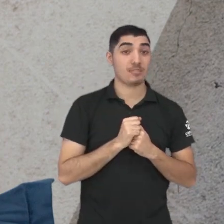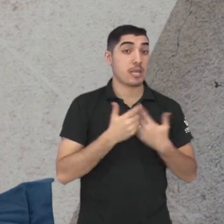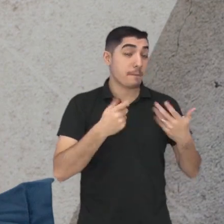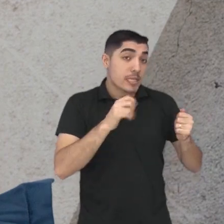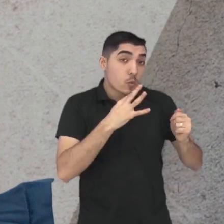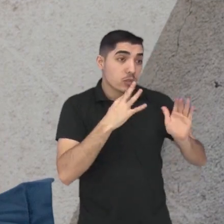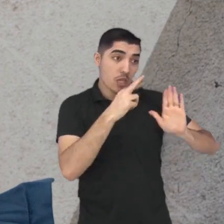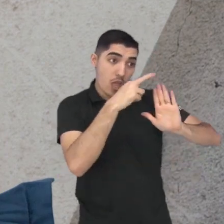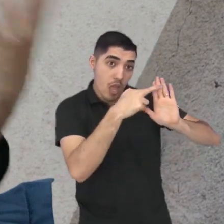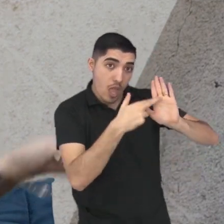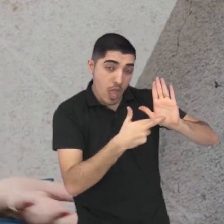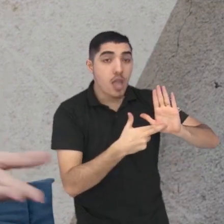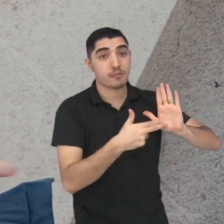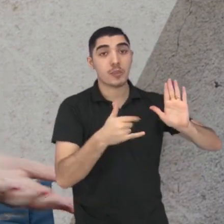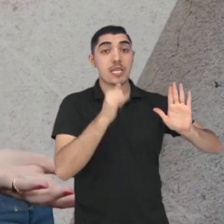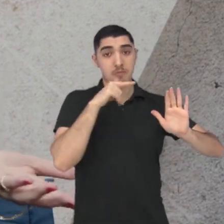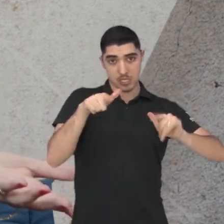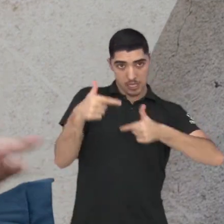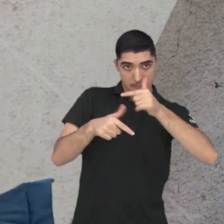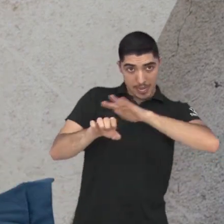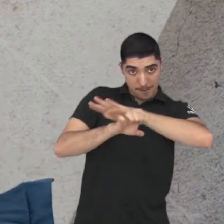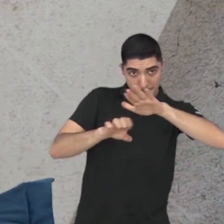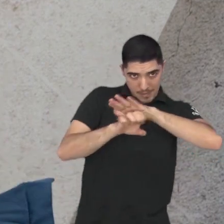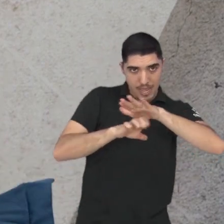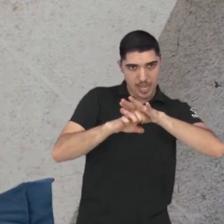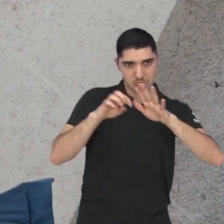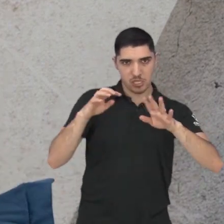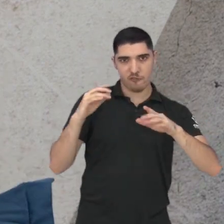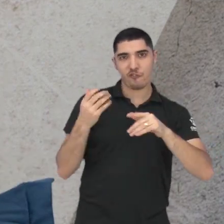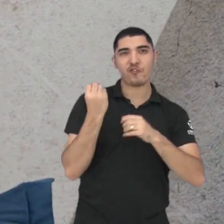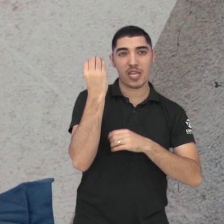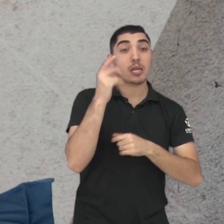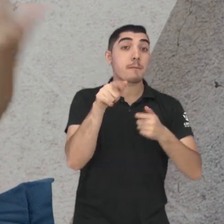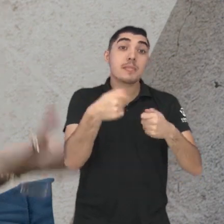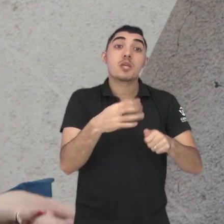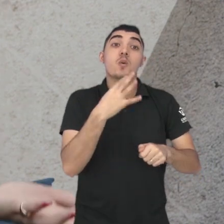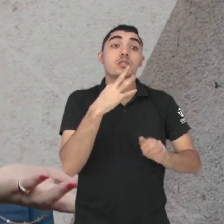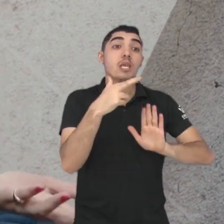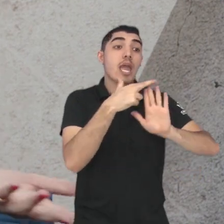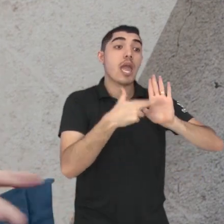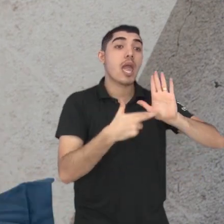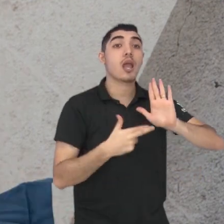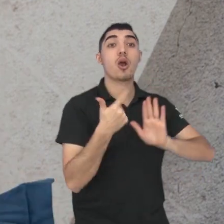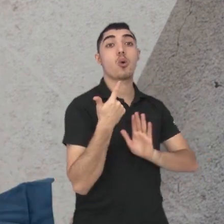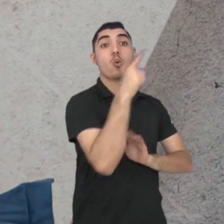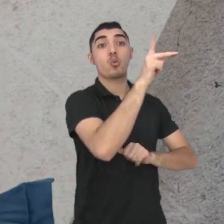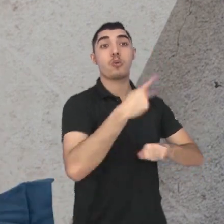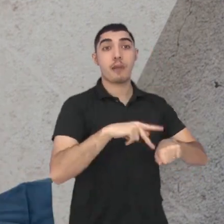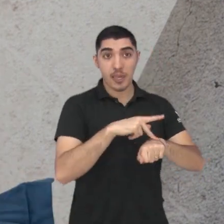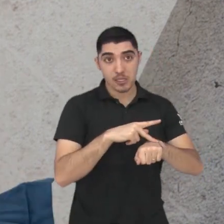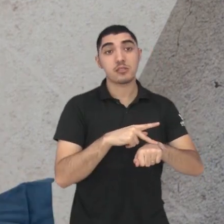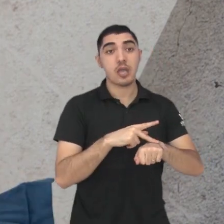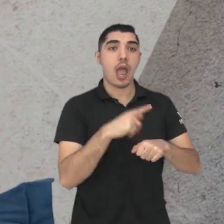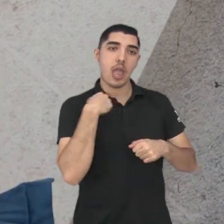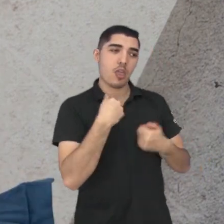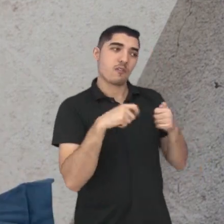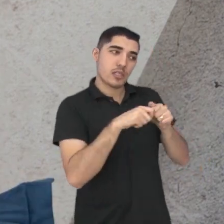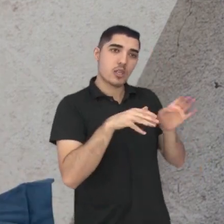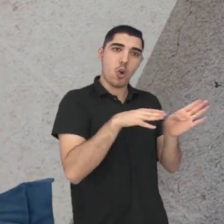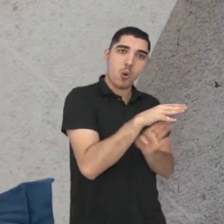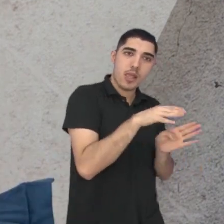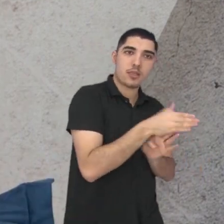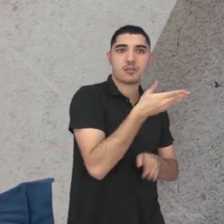regras, a gente tem que conhecer regras. Quem trabalha em agência de viagem, você tem que conhecer as regras dos outros países, por exemplo. exemplo, né? Então, na hora de fazer a orientação